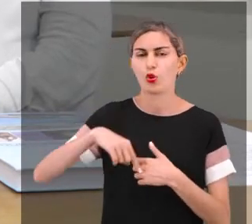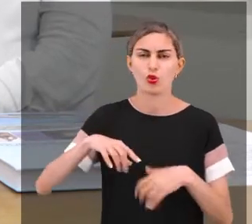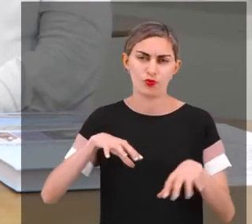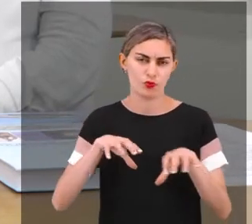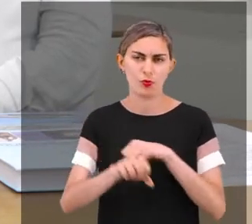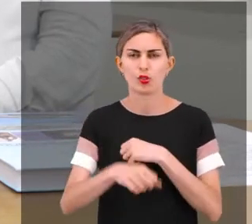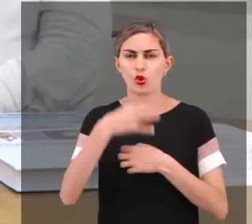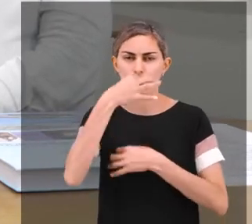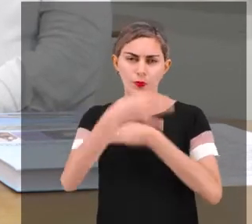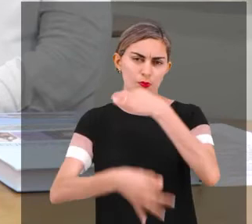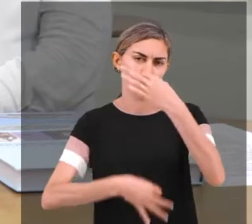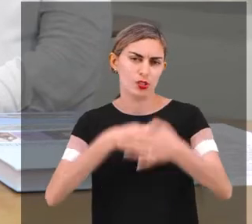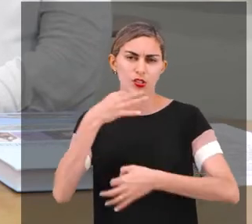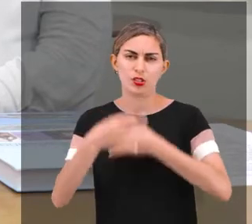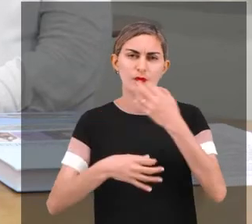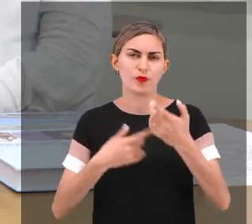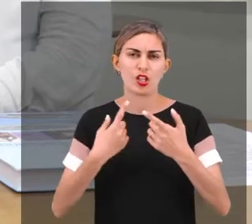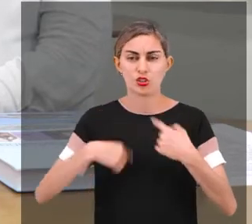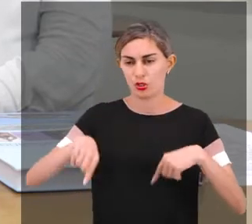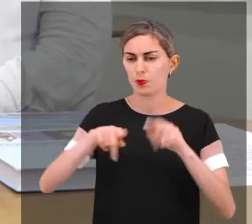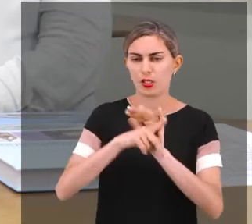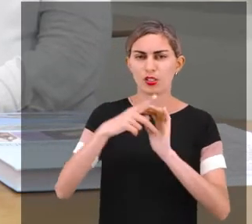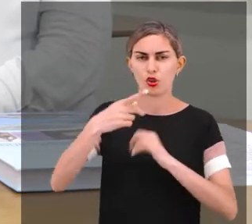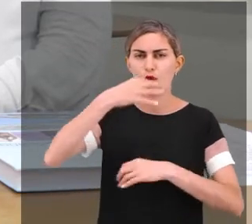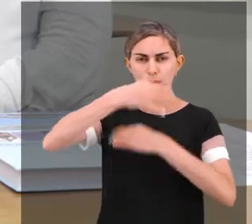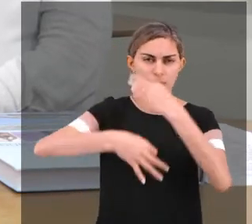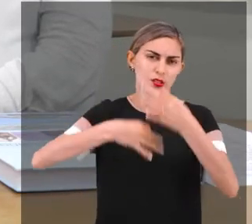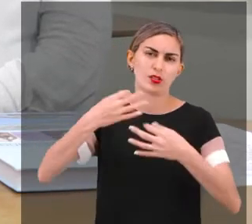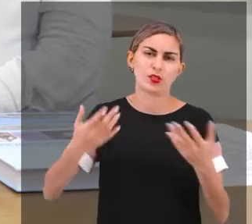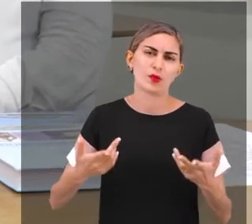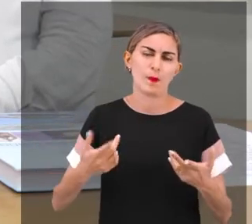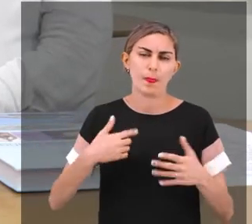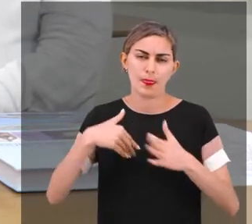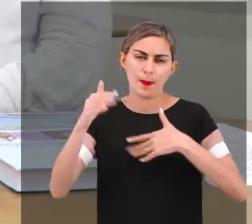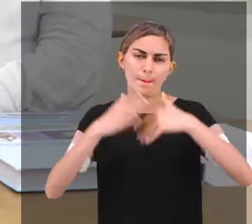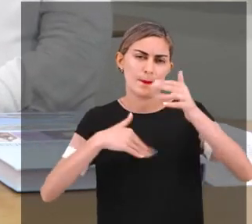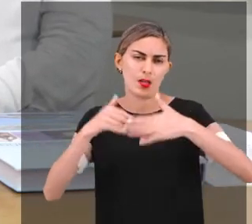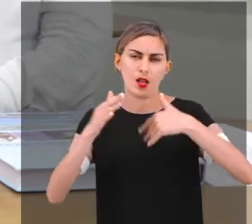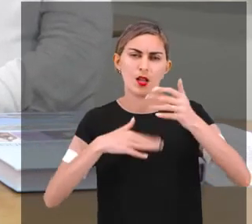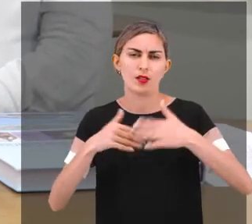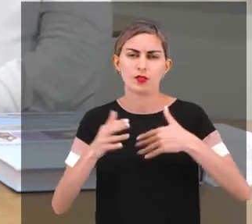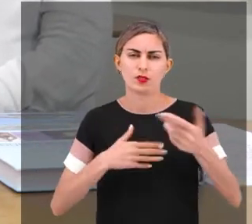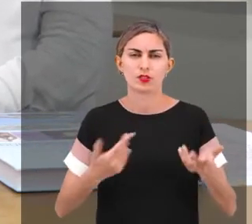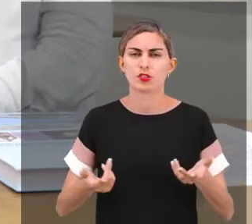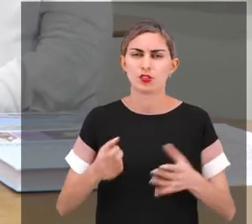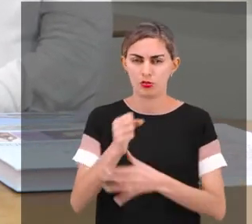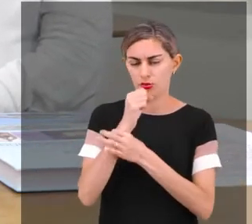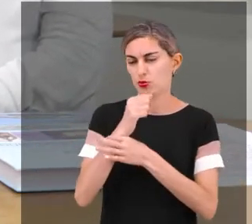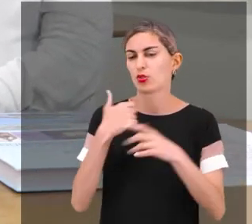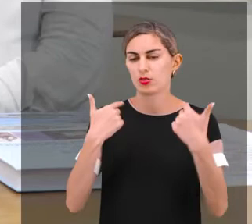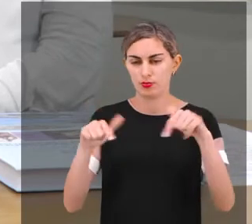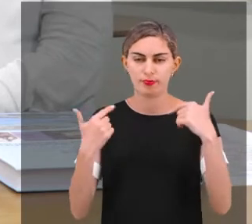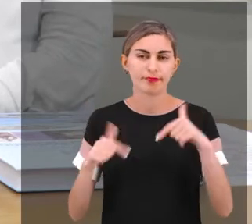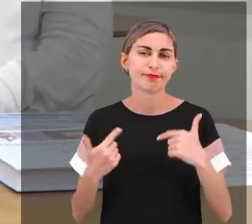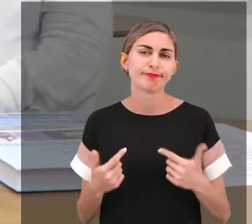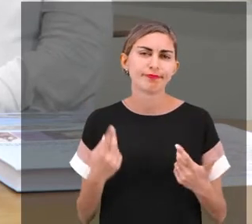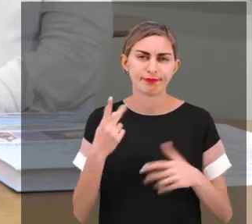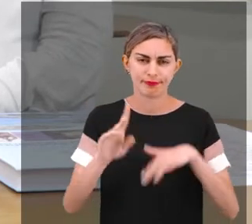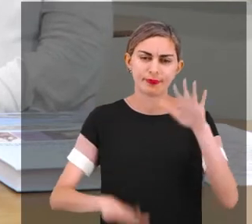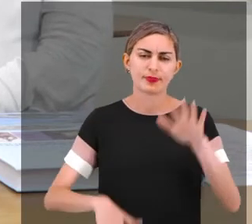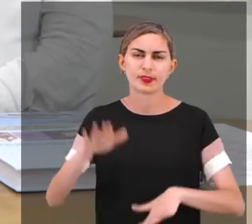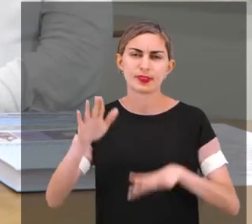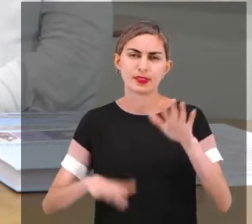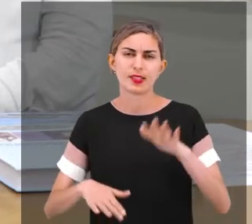Luiz, como formadores de opinião, trabalhando com a educação, temos na construção de uma prática prevencionista na área de segurança do trabalho. E